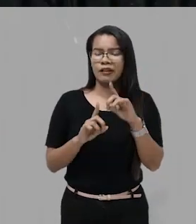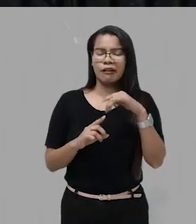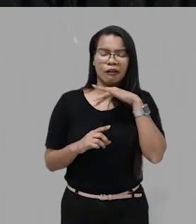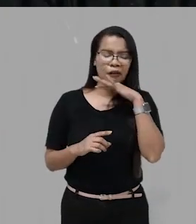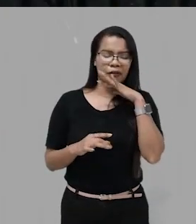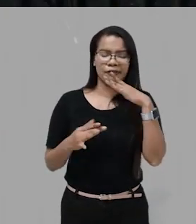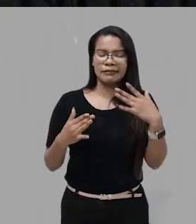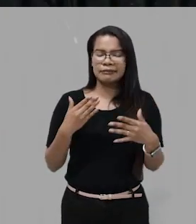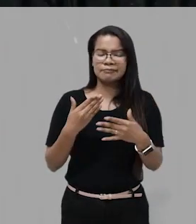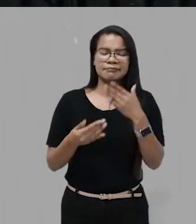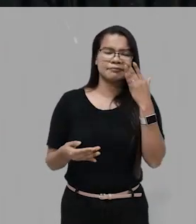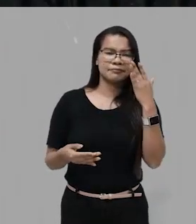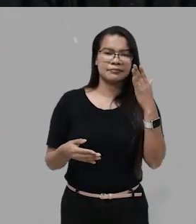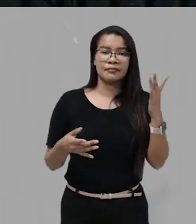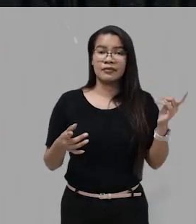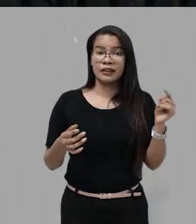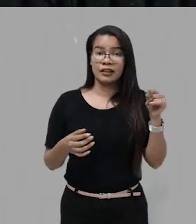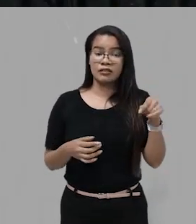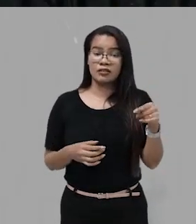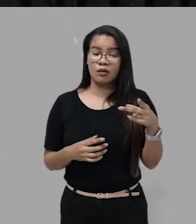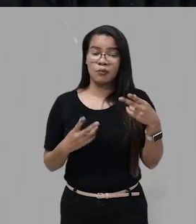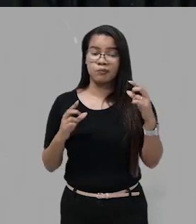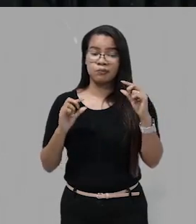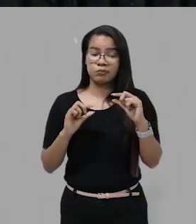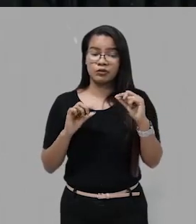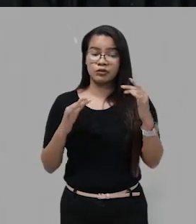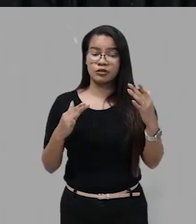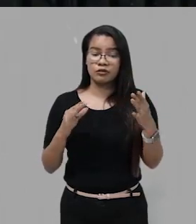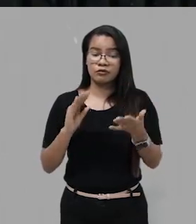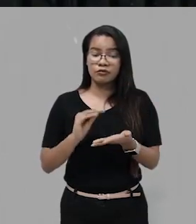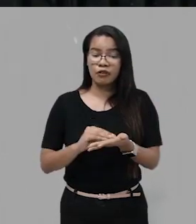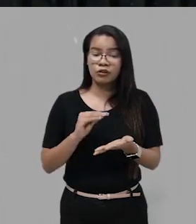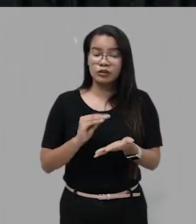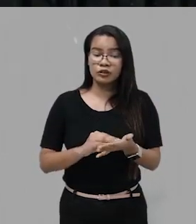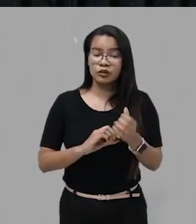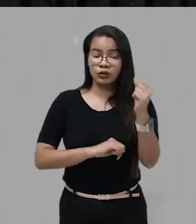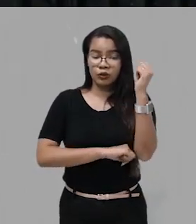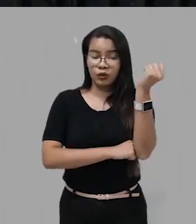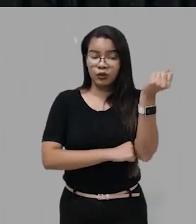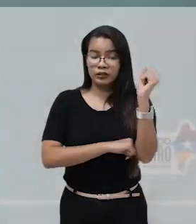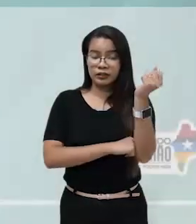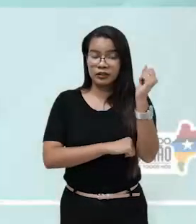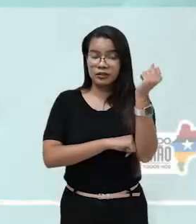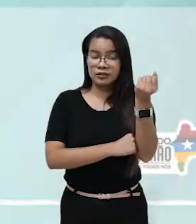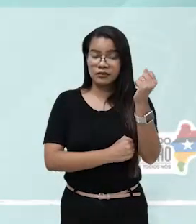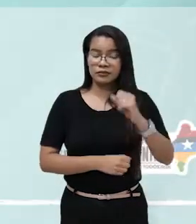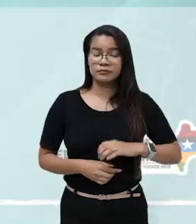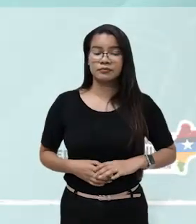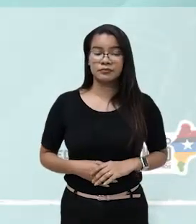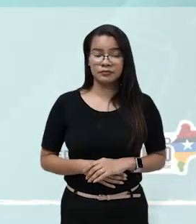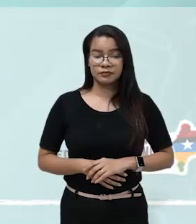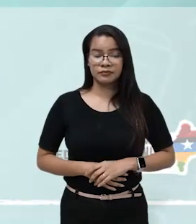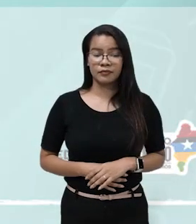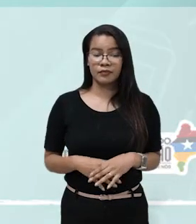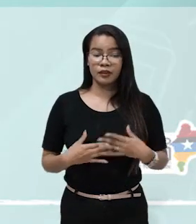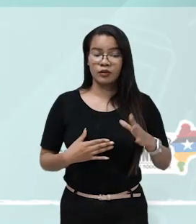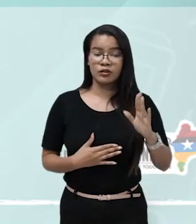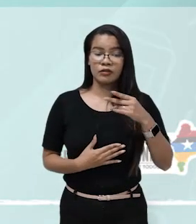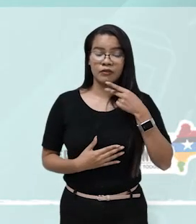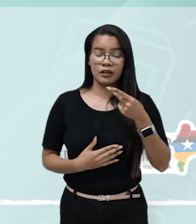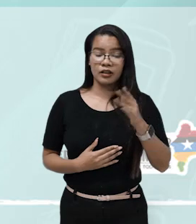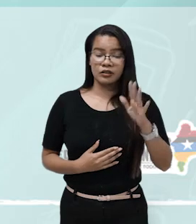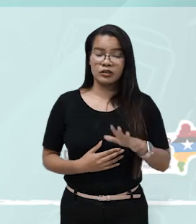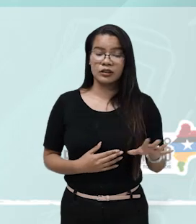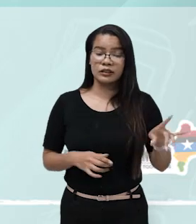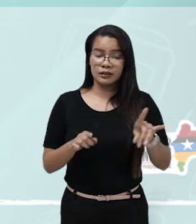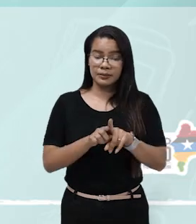atrapalhado, desastrado. Aquilo ali é um pouco de falta de coordenação motora. Daí eu falei para vocês, falei da geral, que